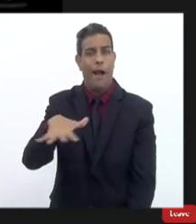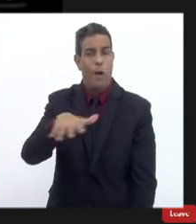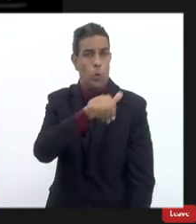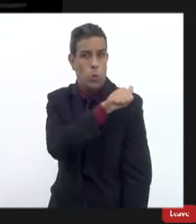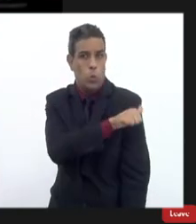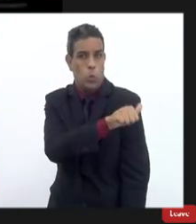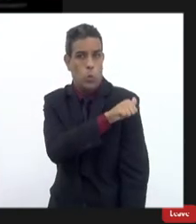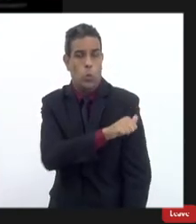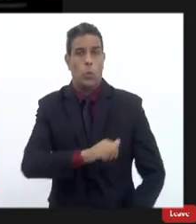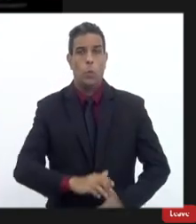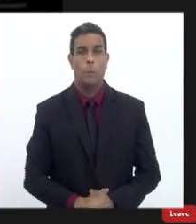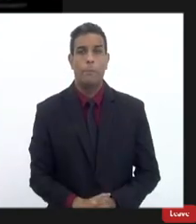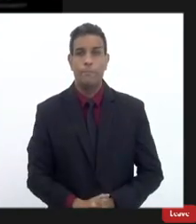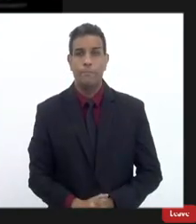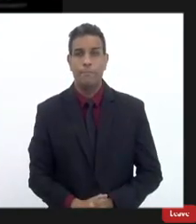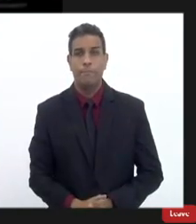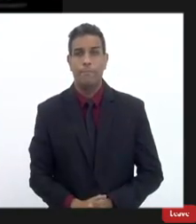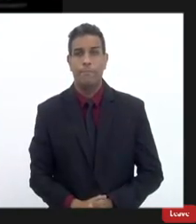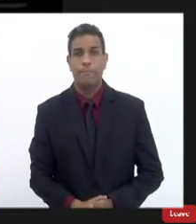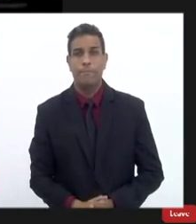Janeiro. Além disso,